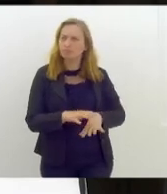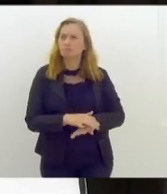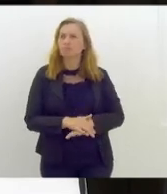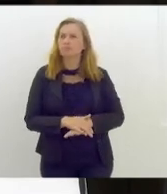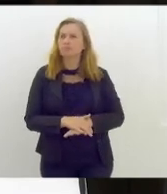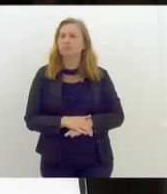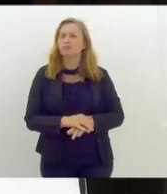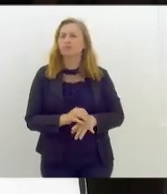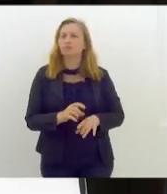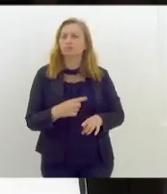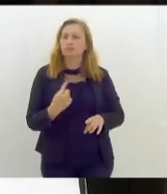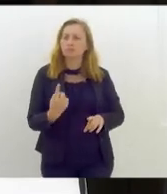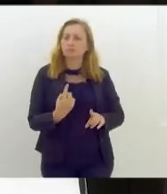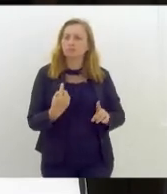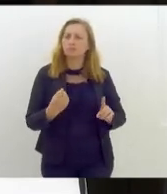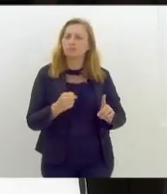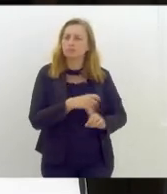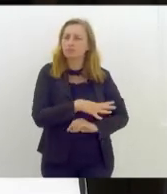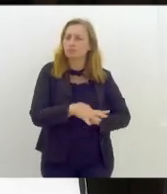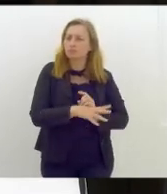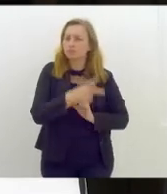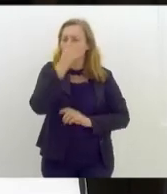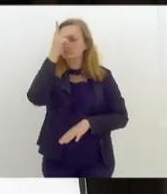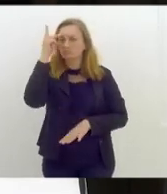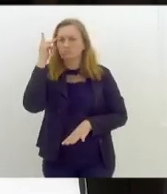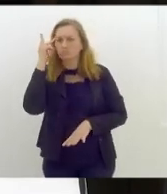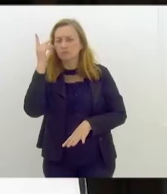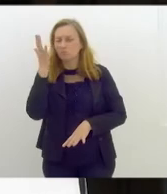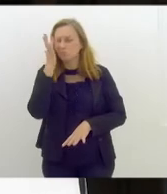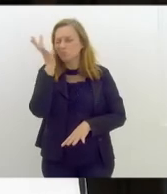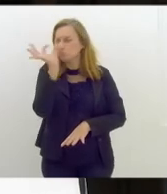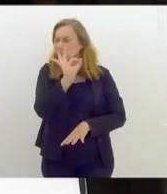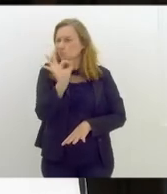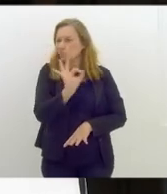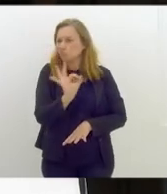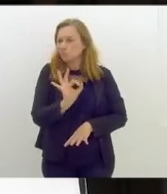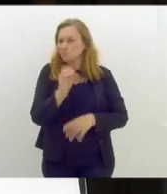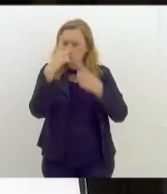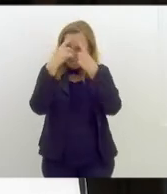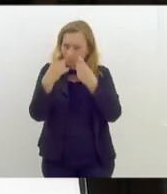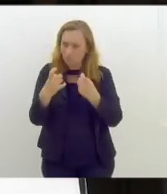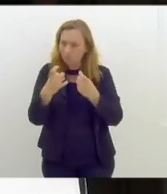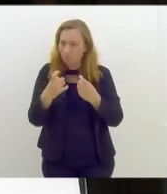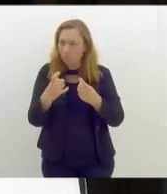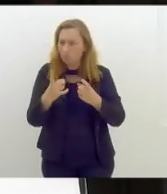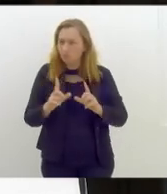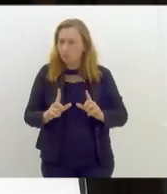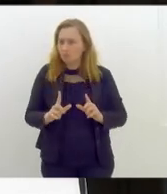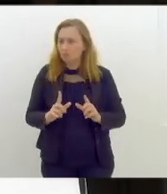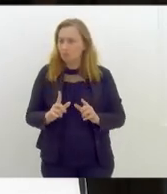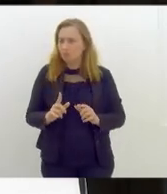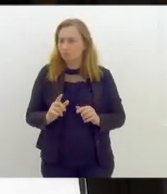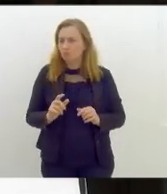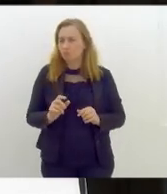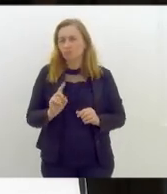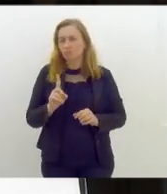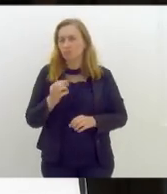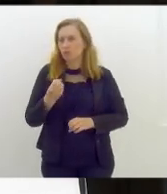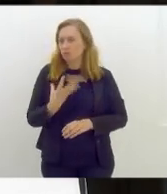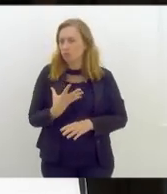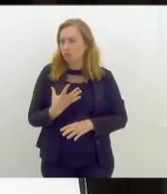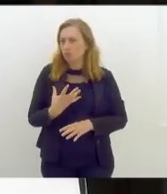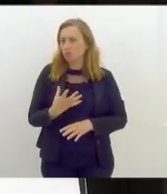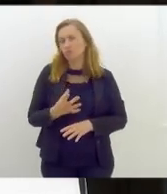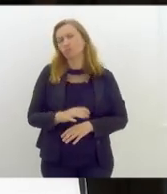nossa sociedade, pelas pessoas que ainda não entenderam que pela violência não chegam a lugar nenhum, a não